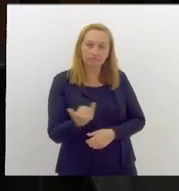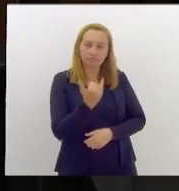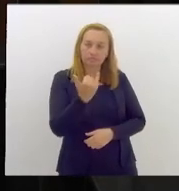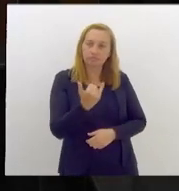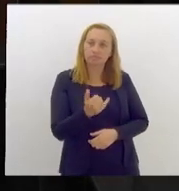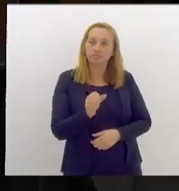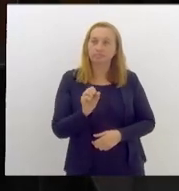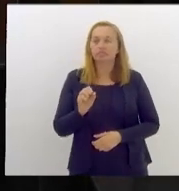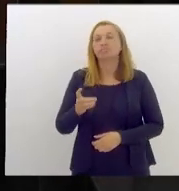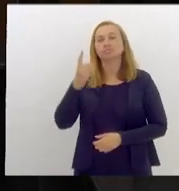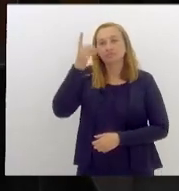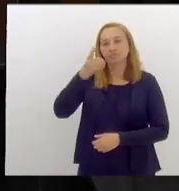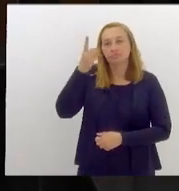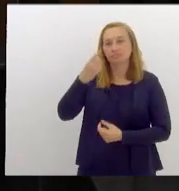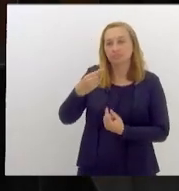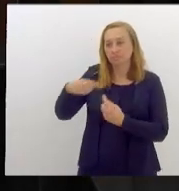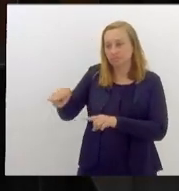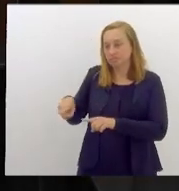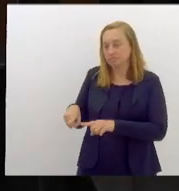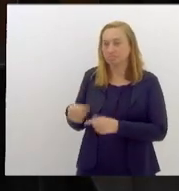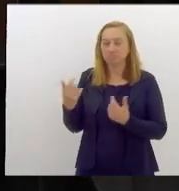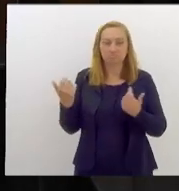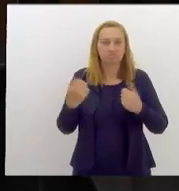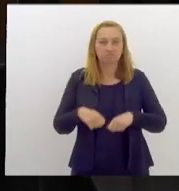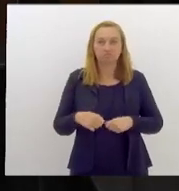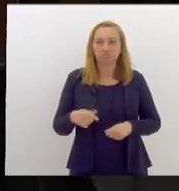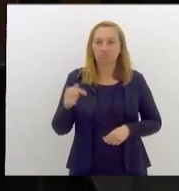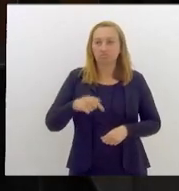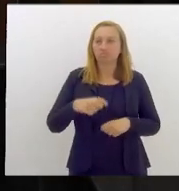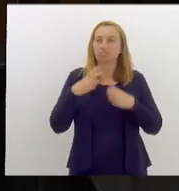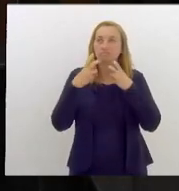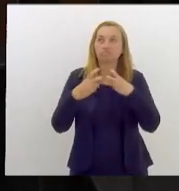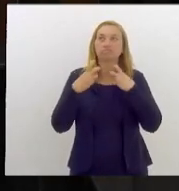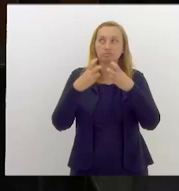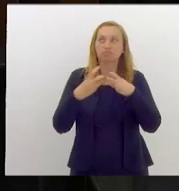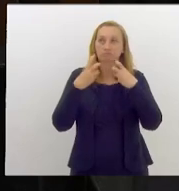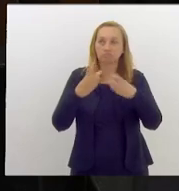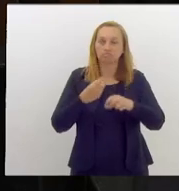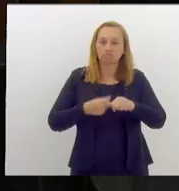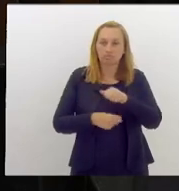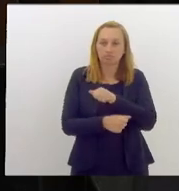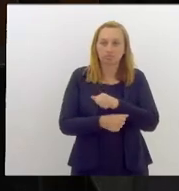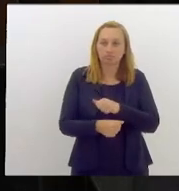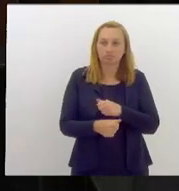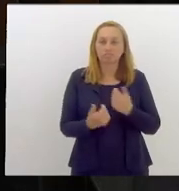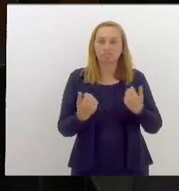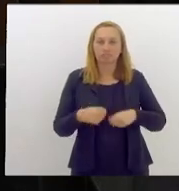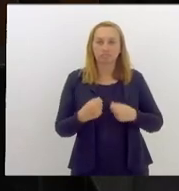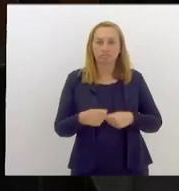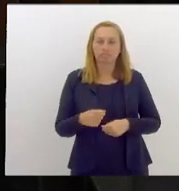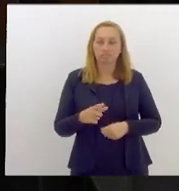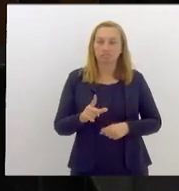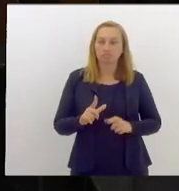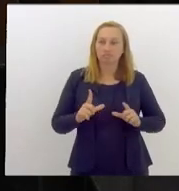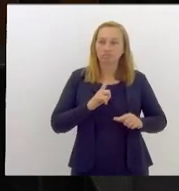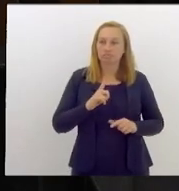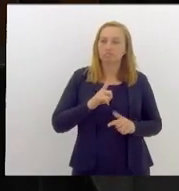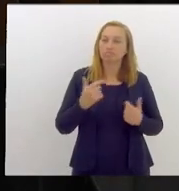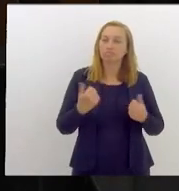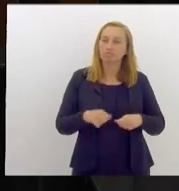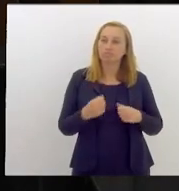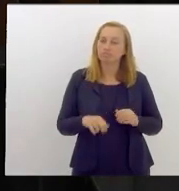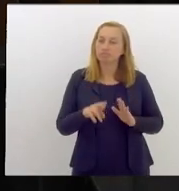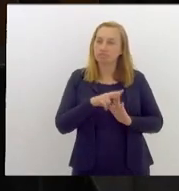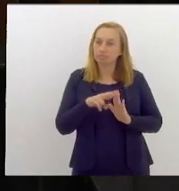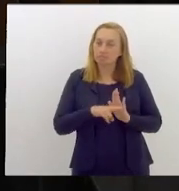os deputados da Oposição não precisam estar aqui se esgoelando para os investimentos que elas sejam necessário a gente tem que estabelecer